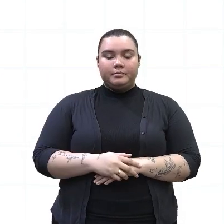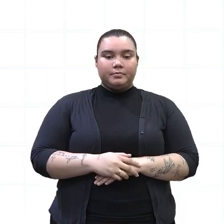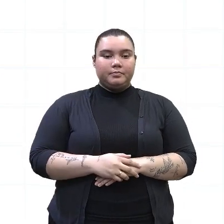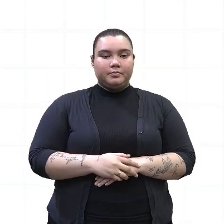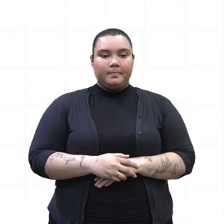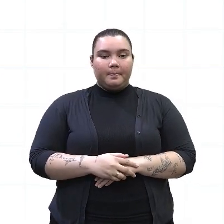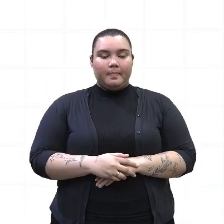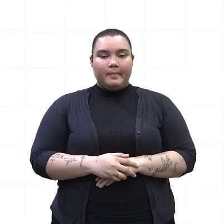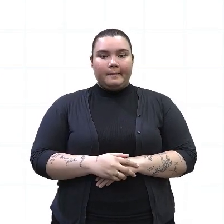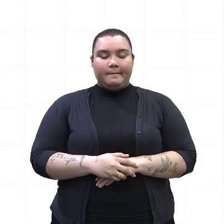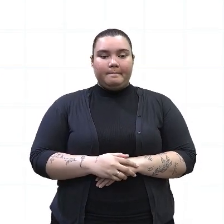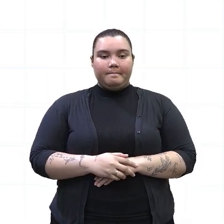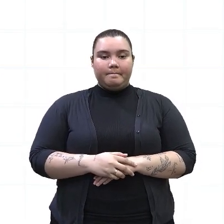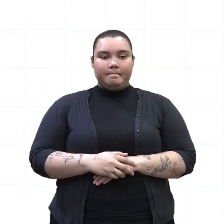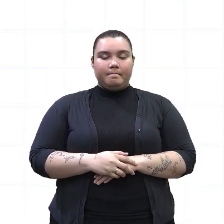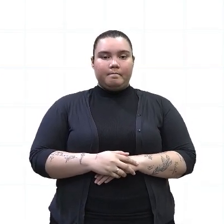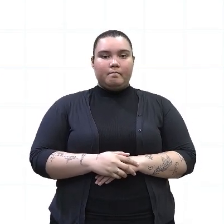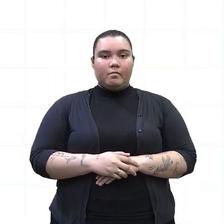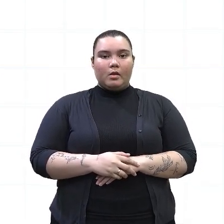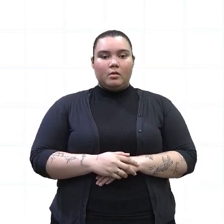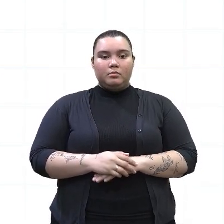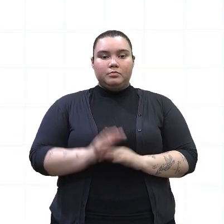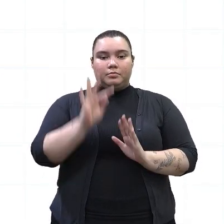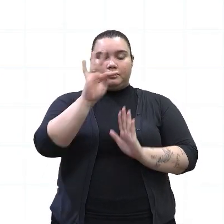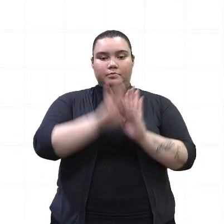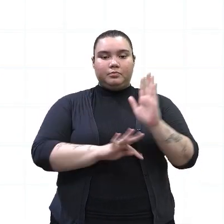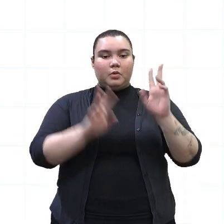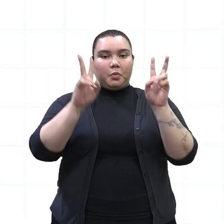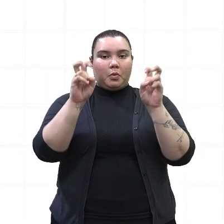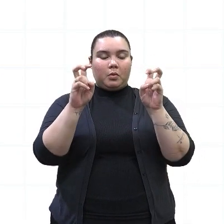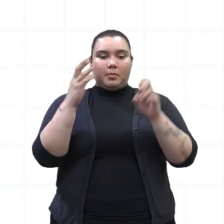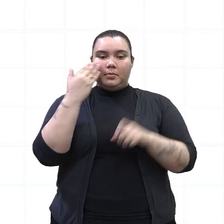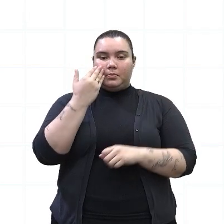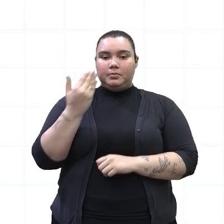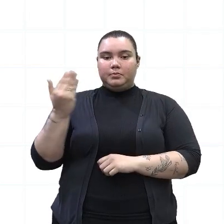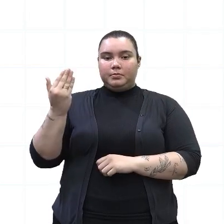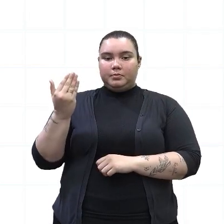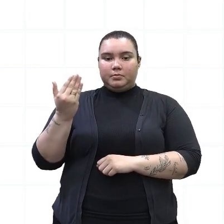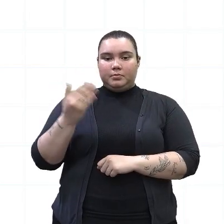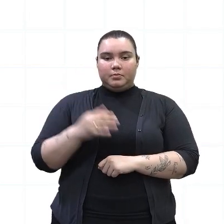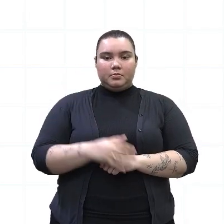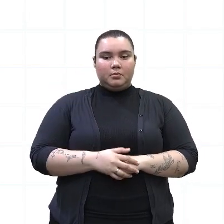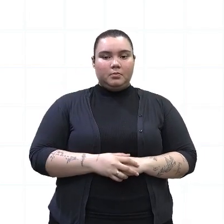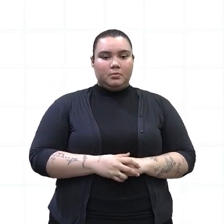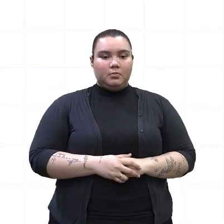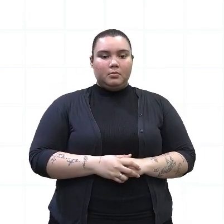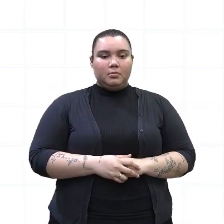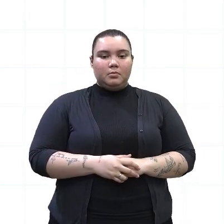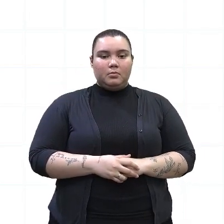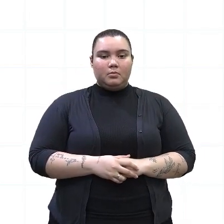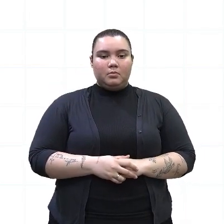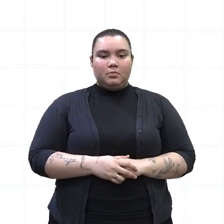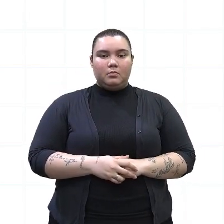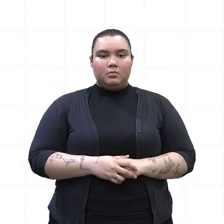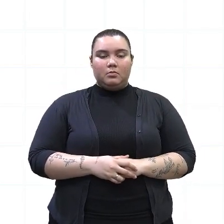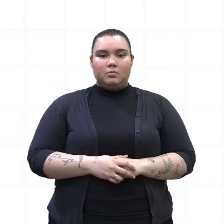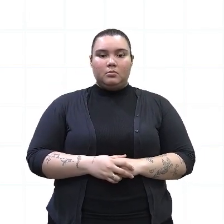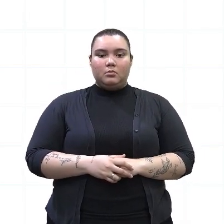nós temos o text. O título é Tommy, the tallest